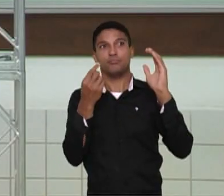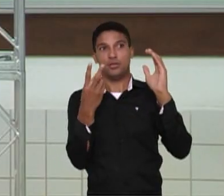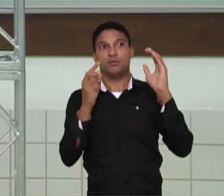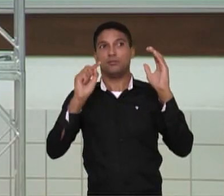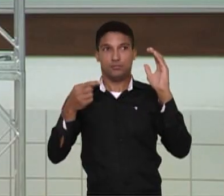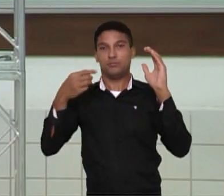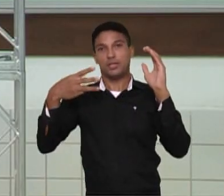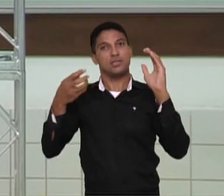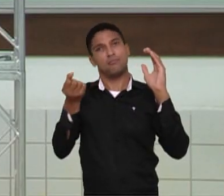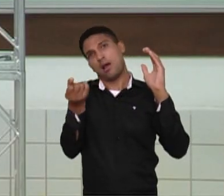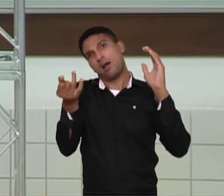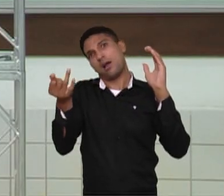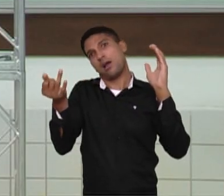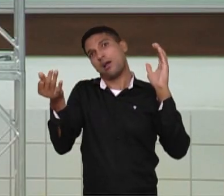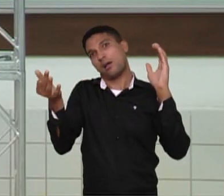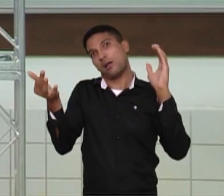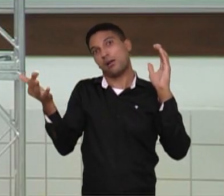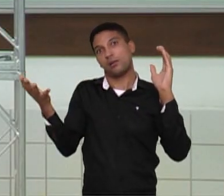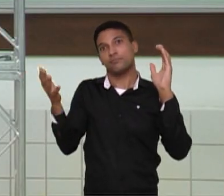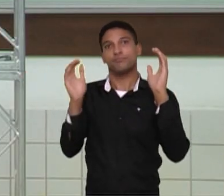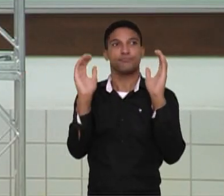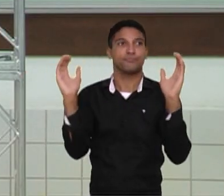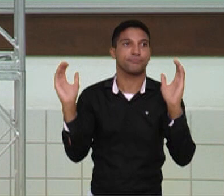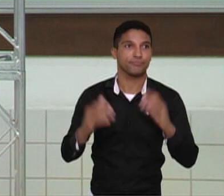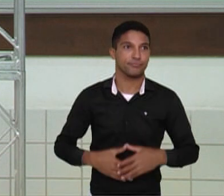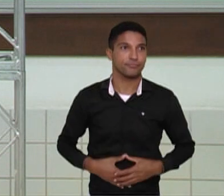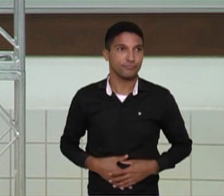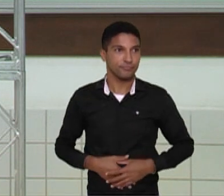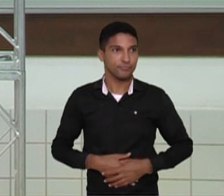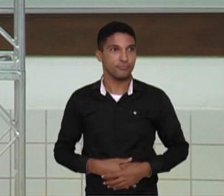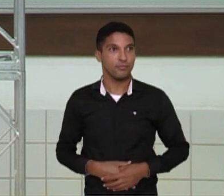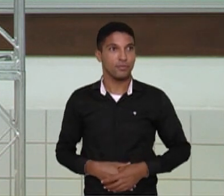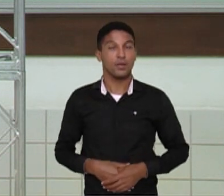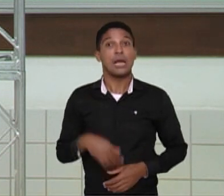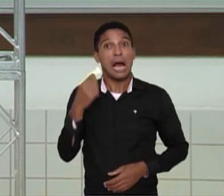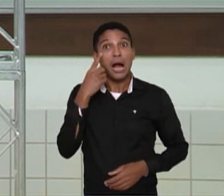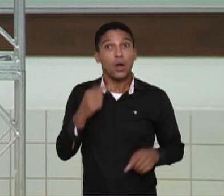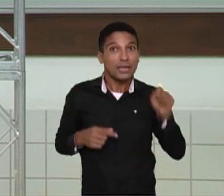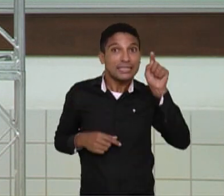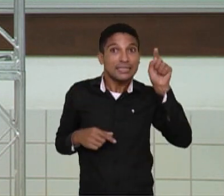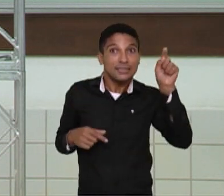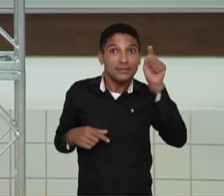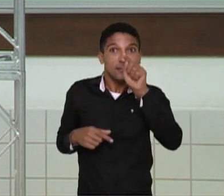Aí, você tem lá o conjunto dos números inteiros. Né?